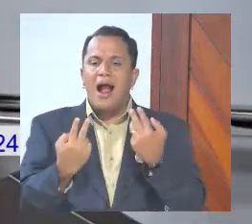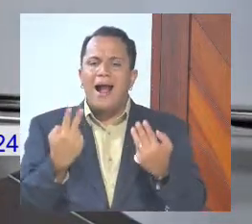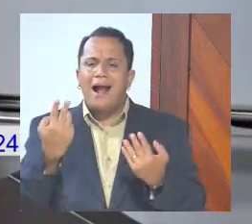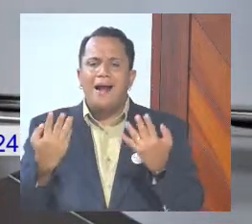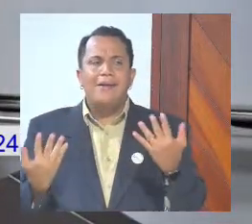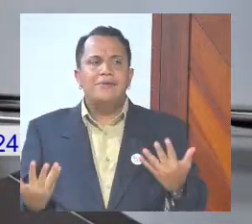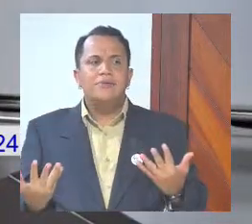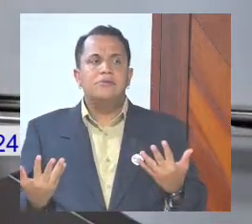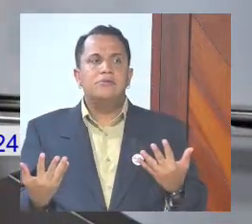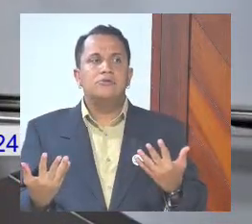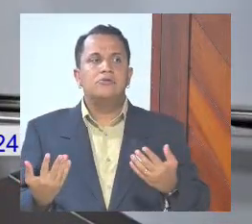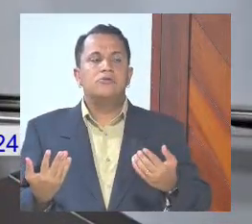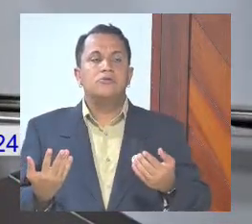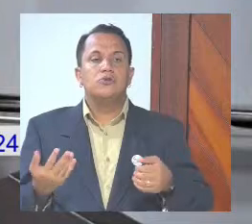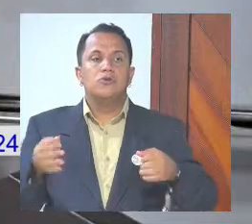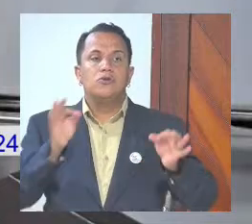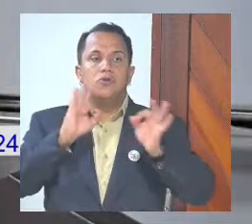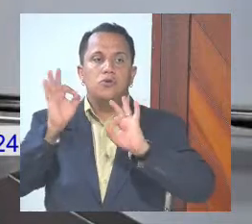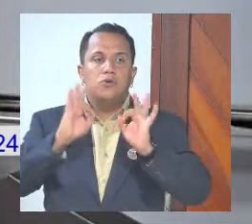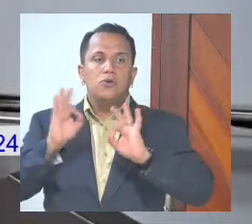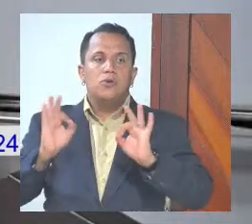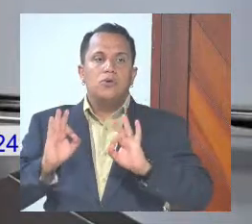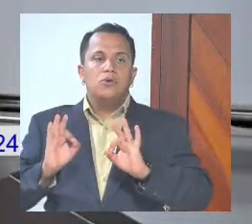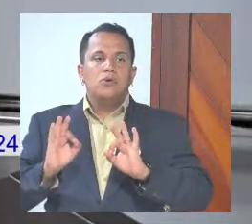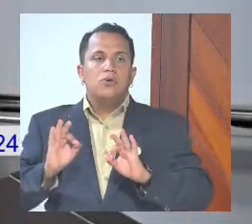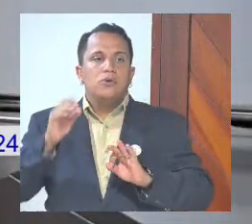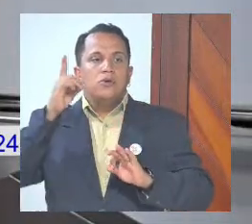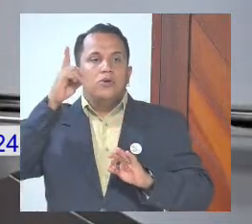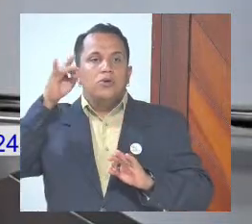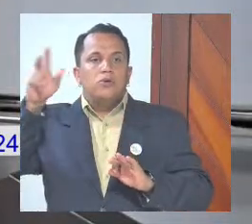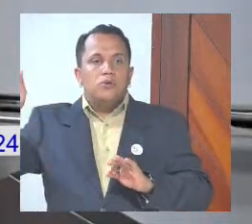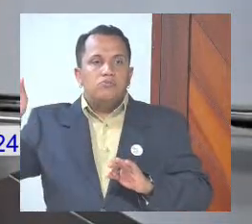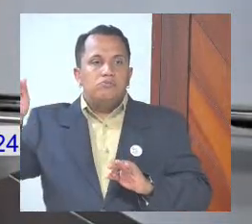nós fomos preparados para um dia.